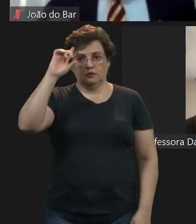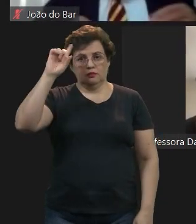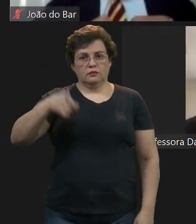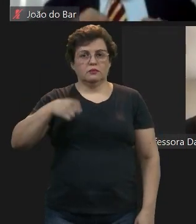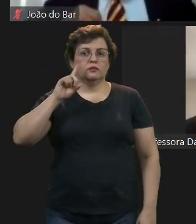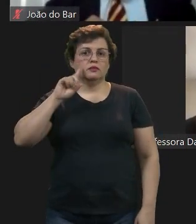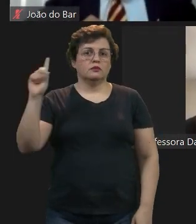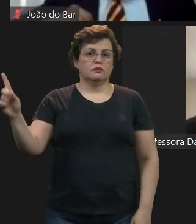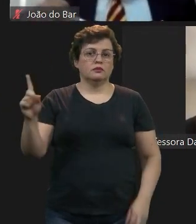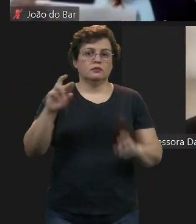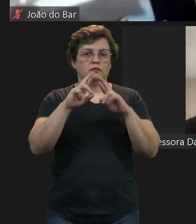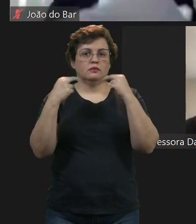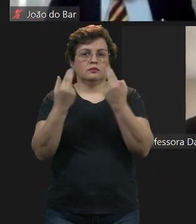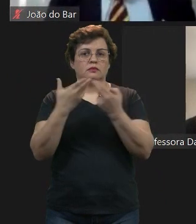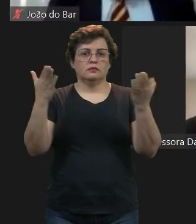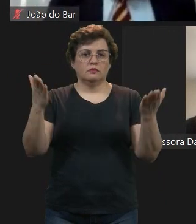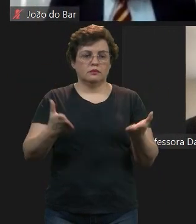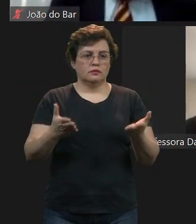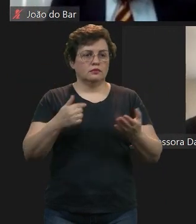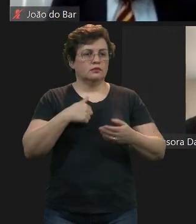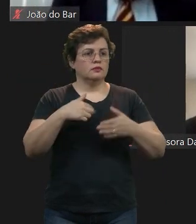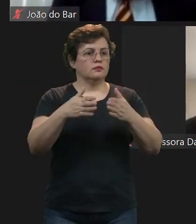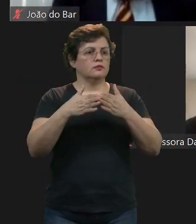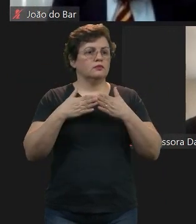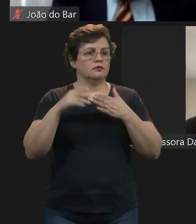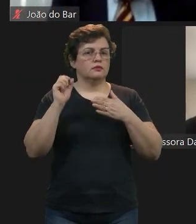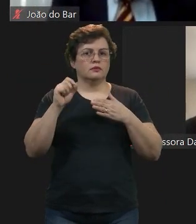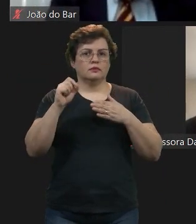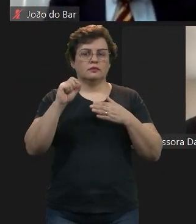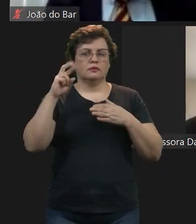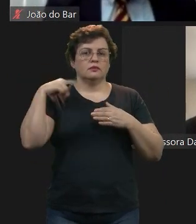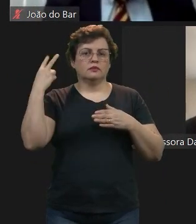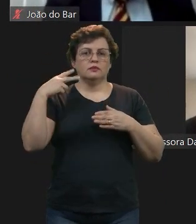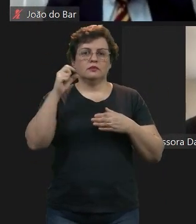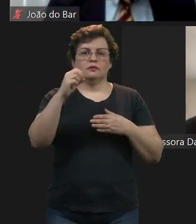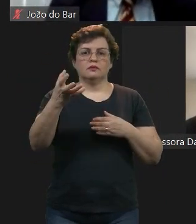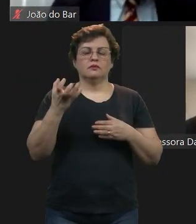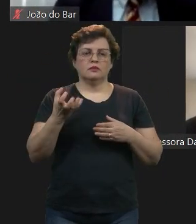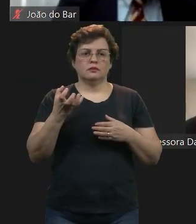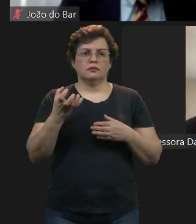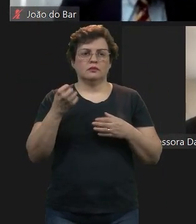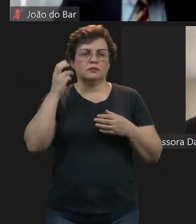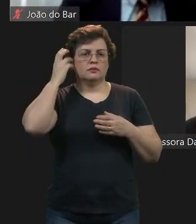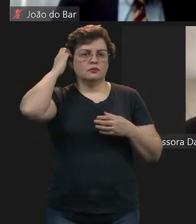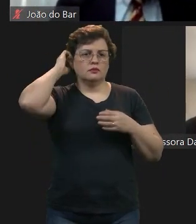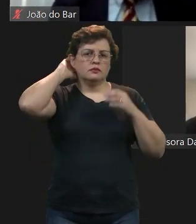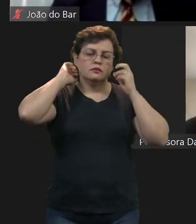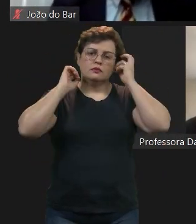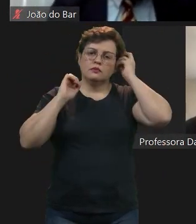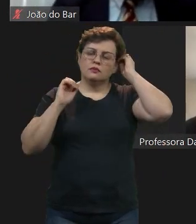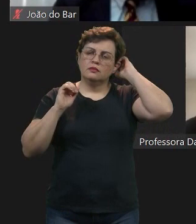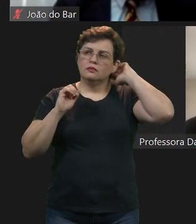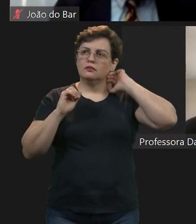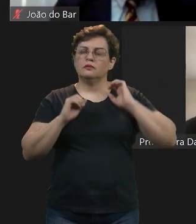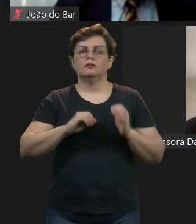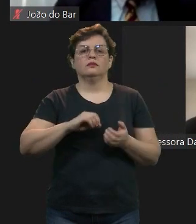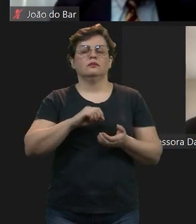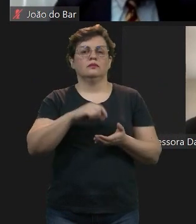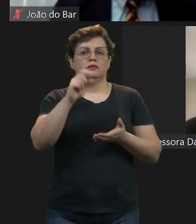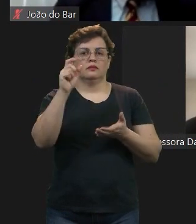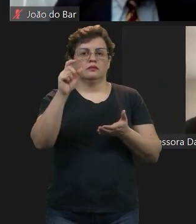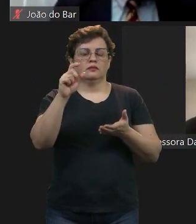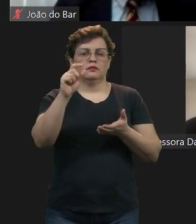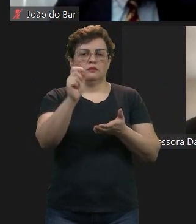dia na sessão de hoje. Eu solicito que os vereadores que desejarem se inscrever para falar em explicações